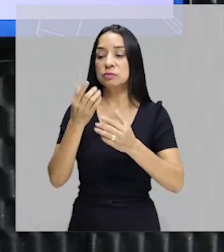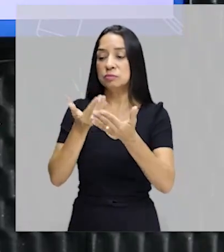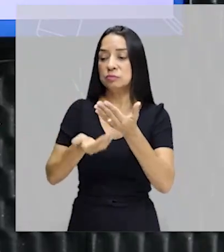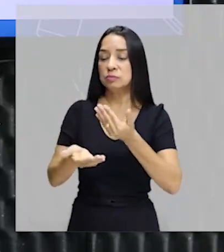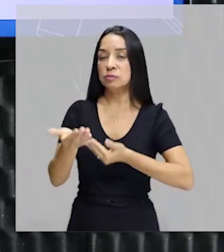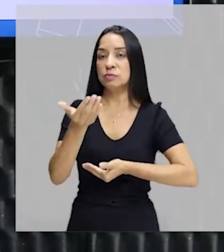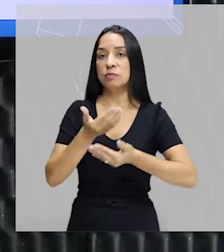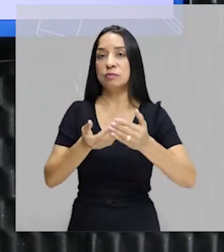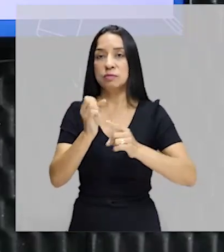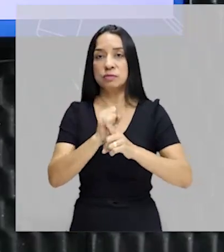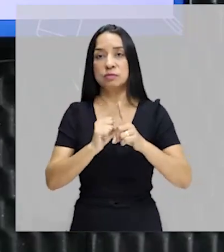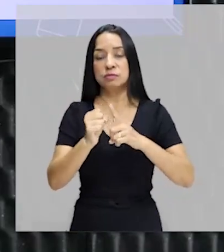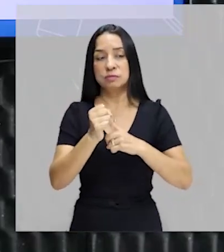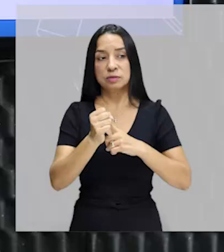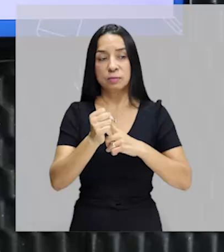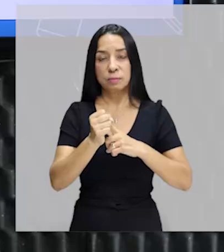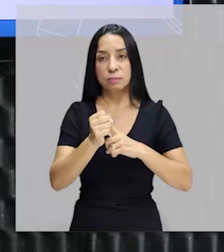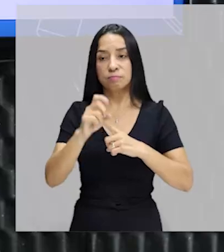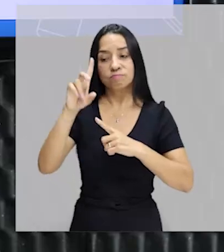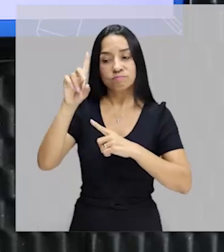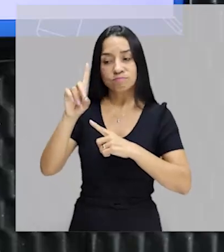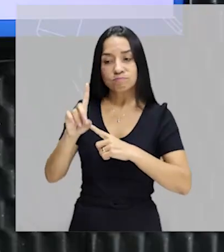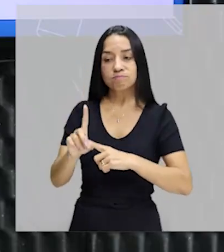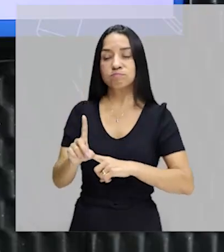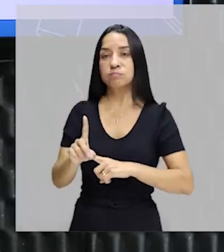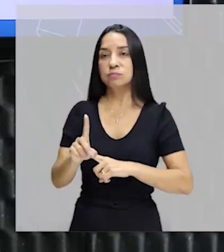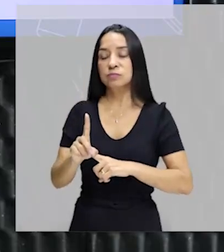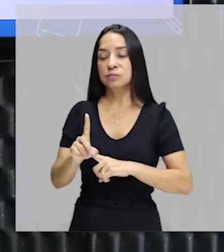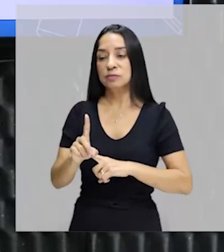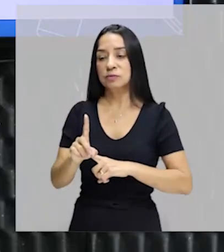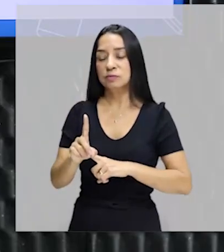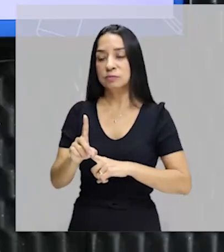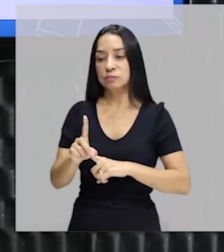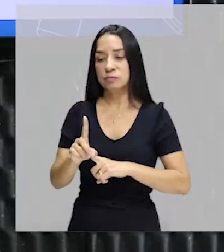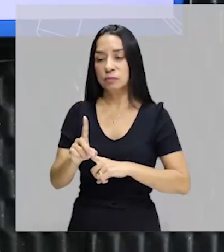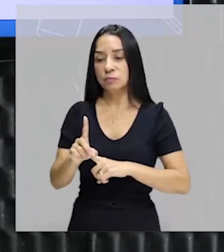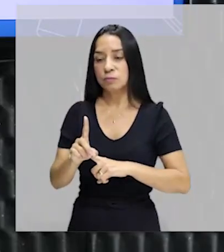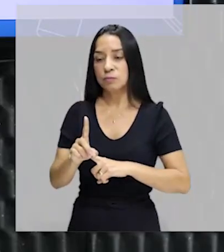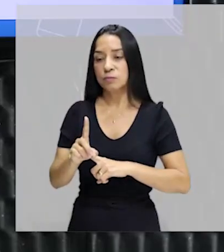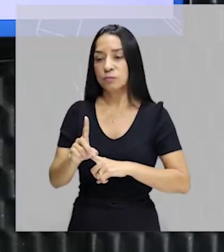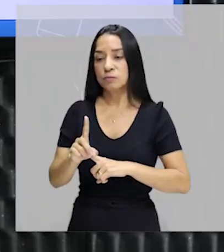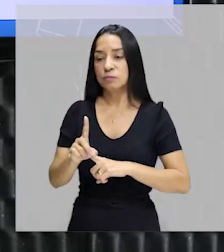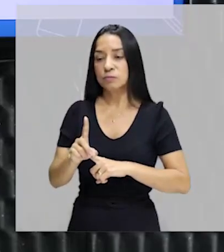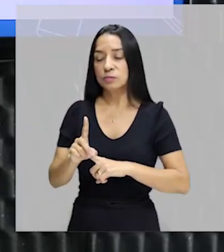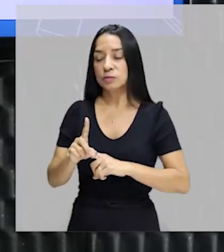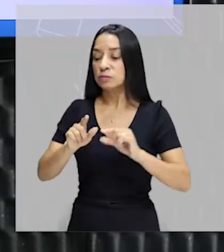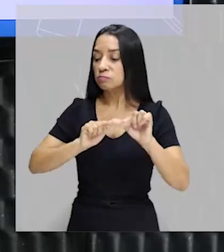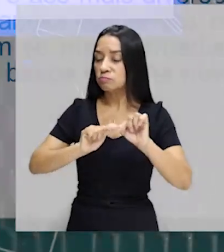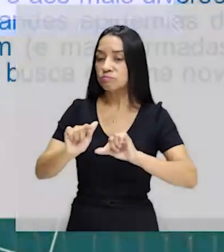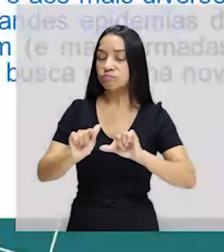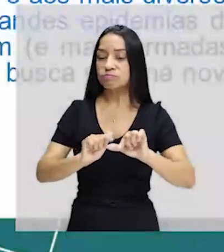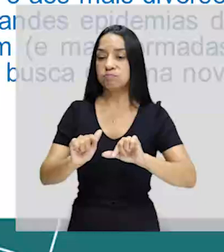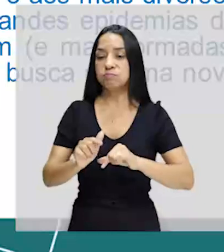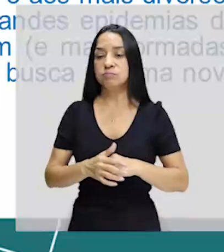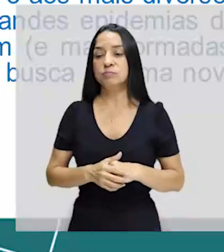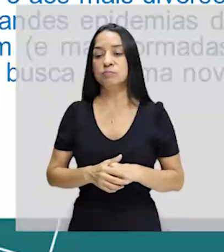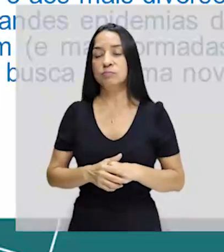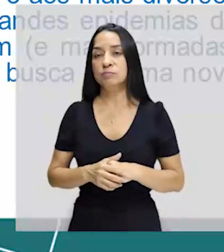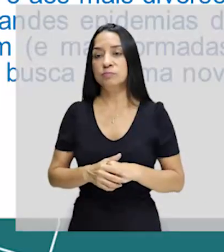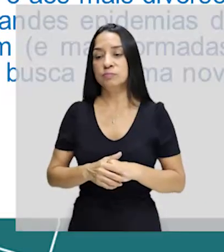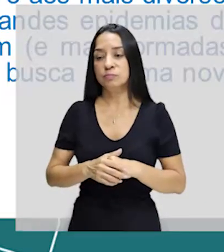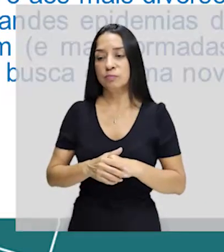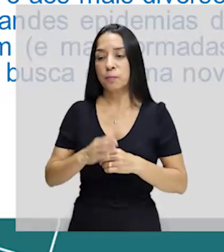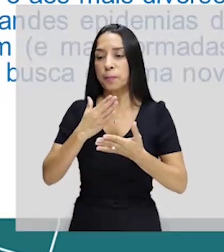Ela acaba, na verdade, dignificando, definindo a dignidade do trabalho. Observe que, a partir